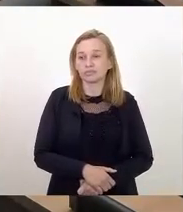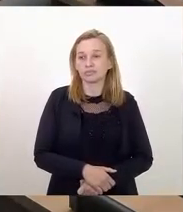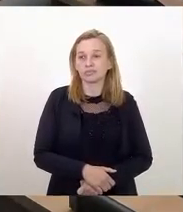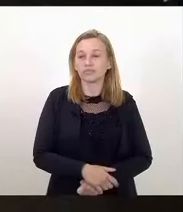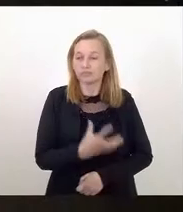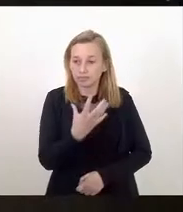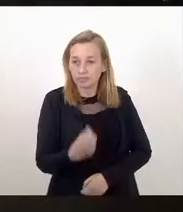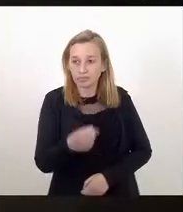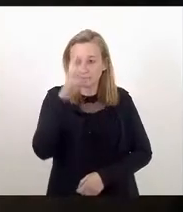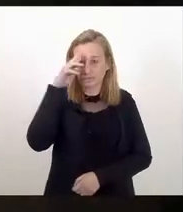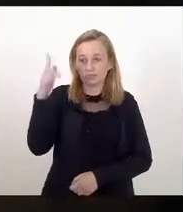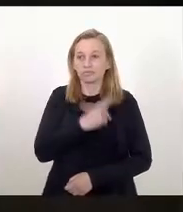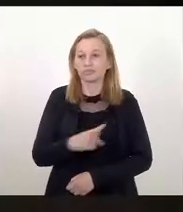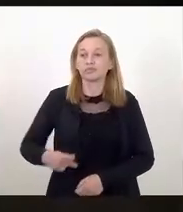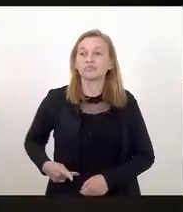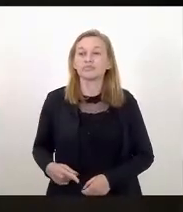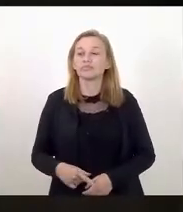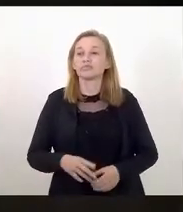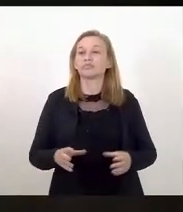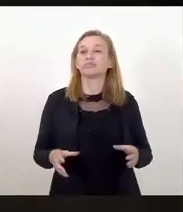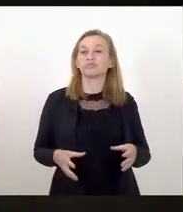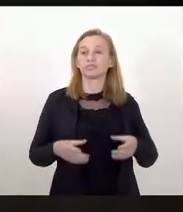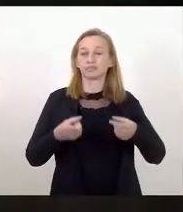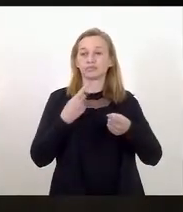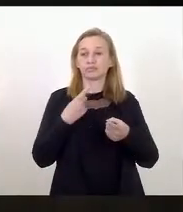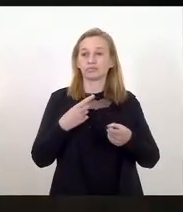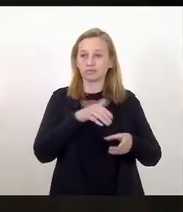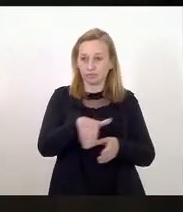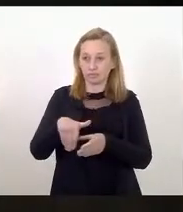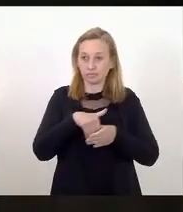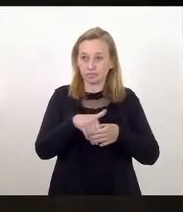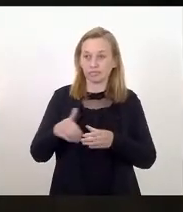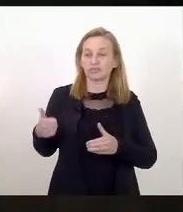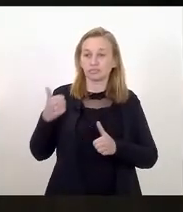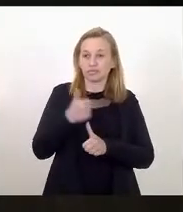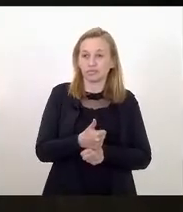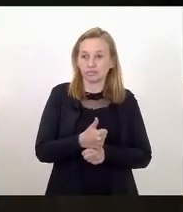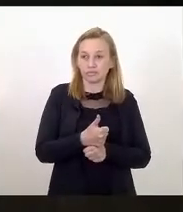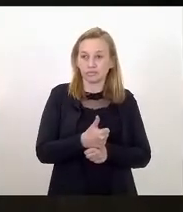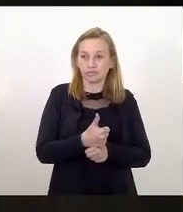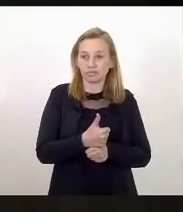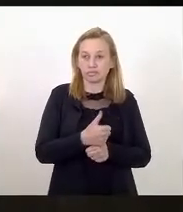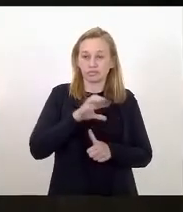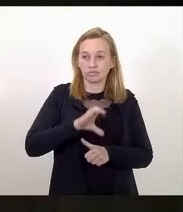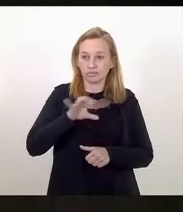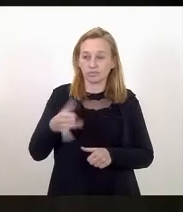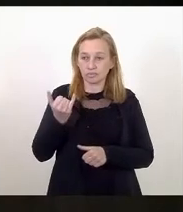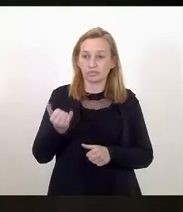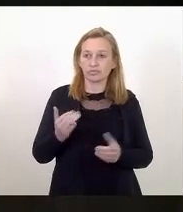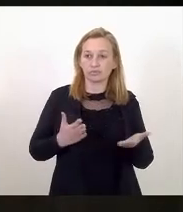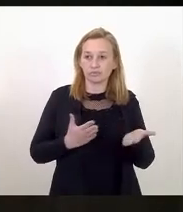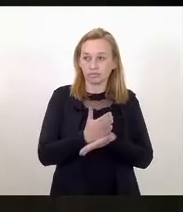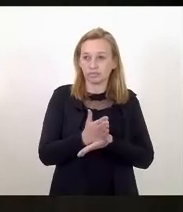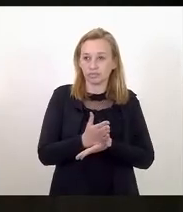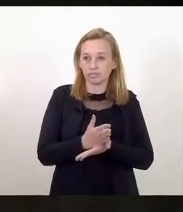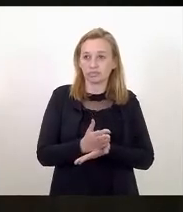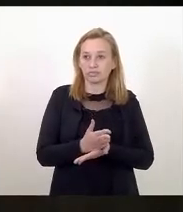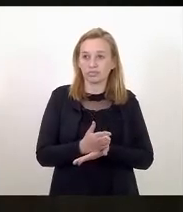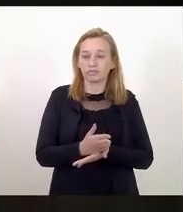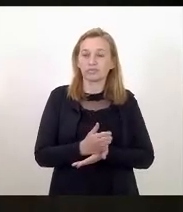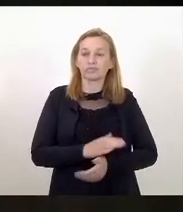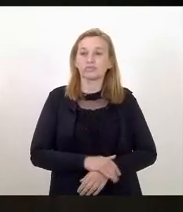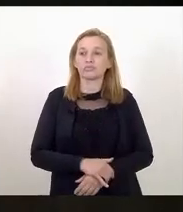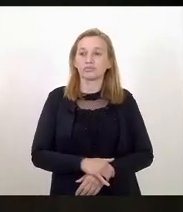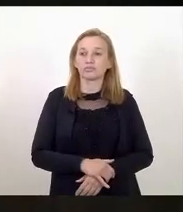Favorável, presidente. Os pareceres emitidos em votação substitutiva da CCJ. Os senhores que aprovam, estão aprovados. Uma